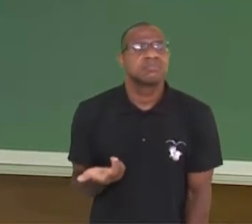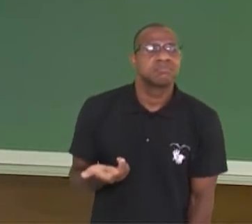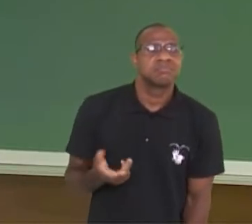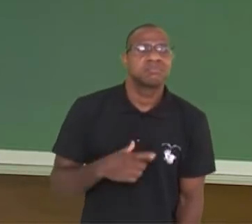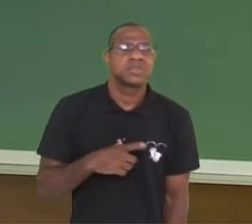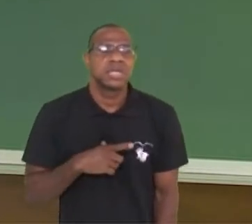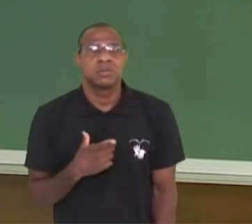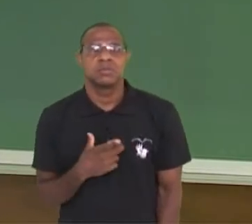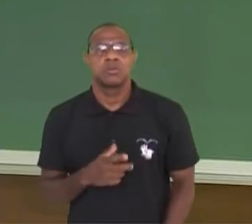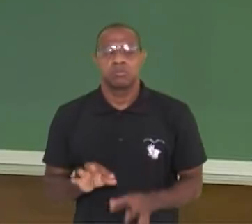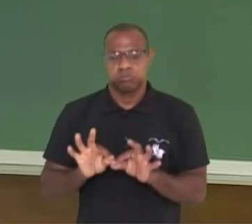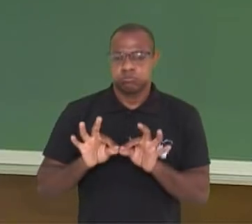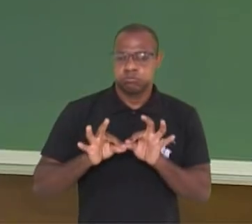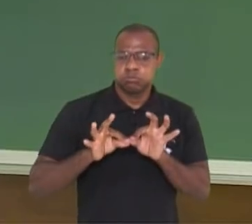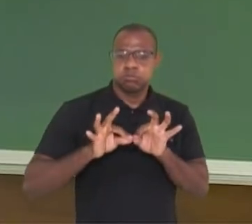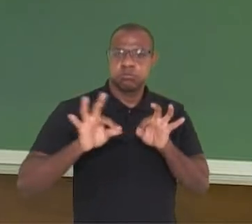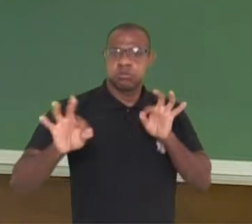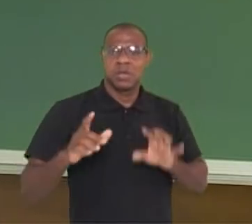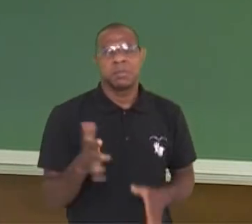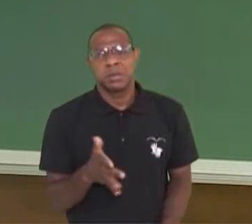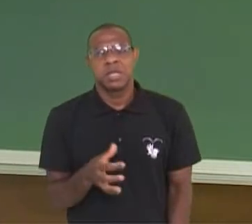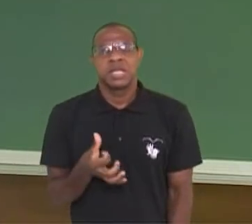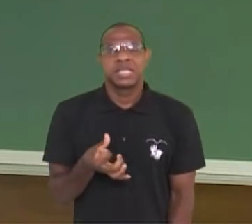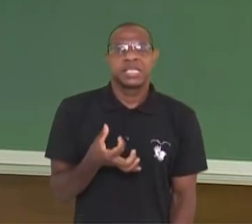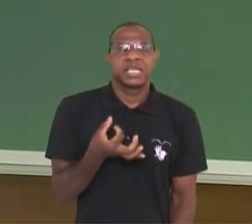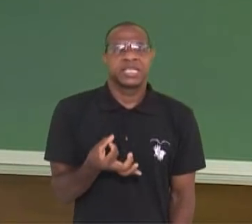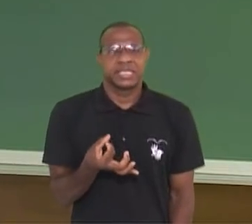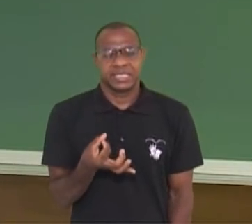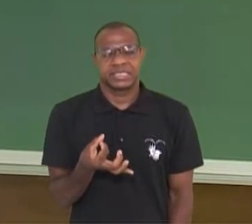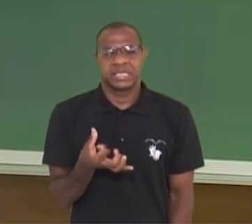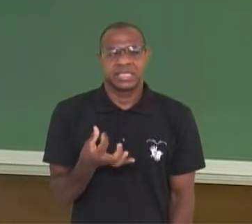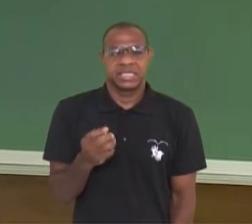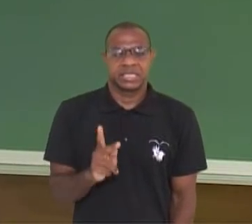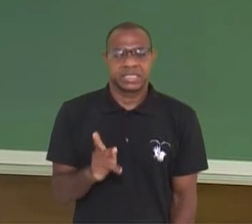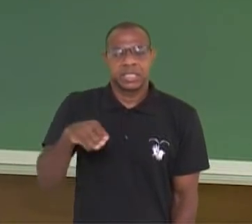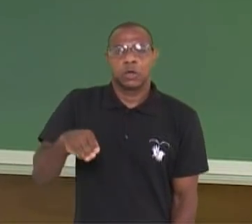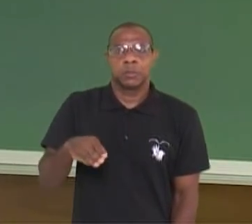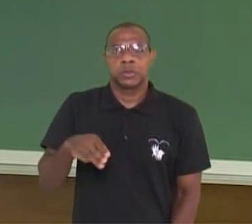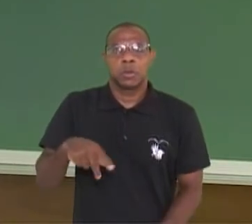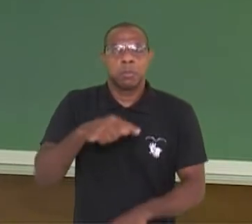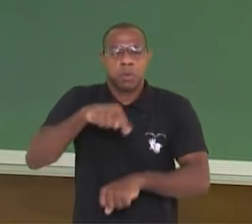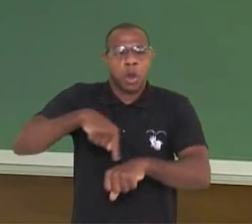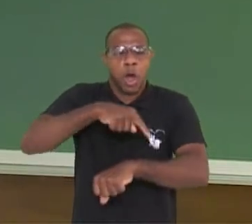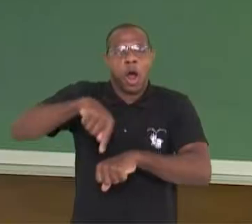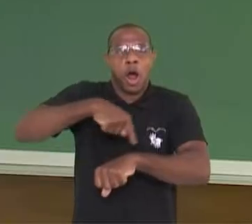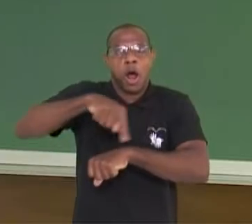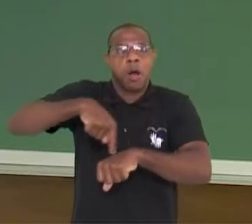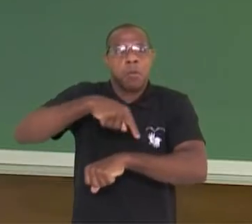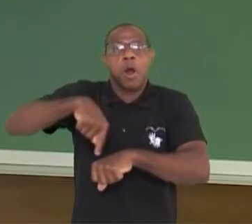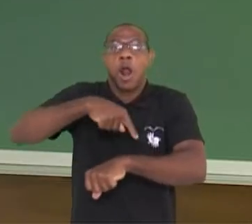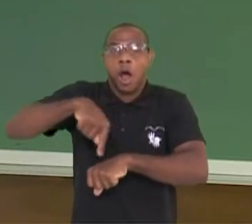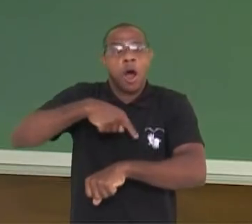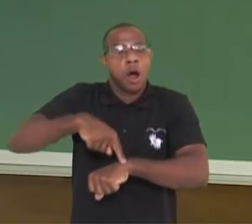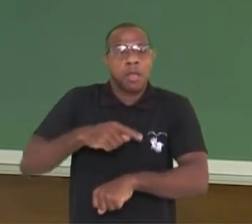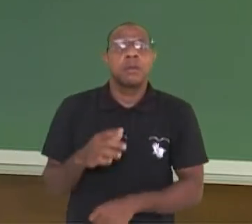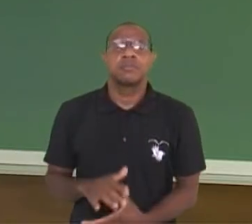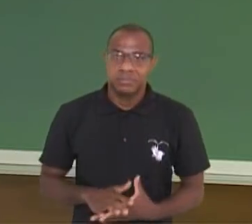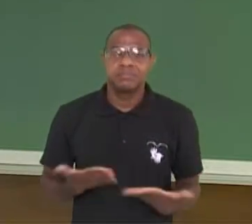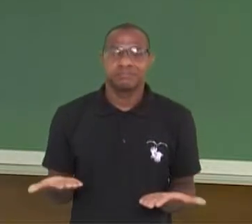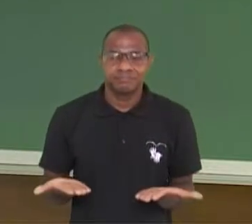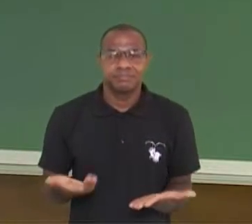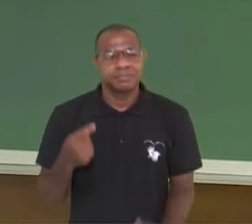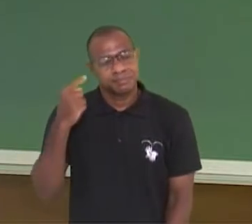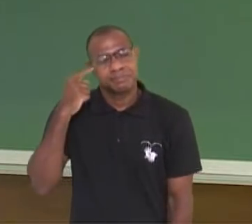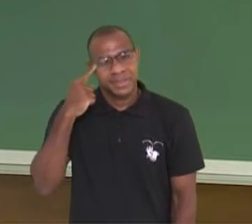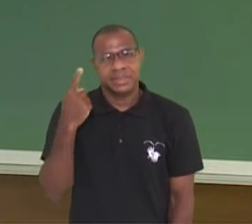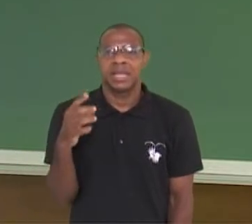aproximadamente, podemos falar aí em cerca de 60 quilômetros por hora. Então pense nessa revolução dos transportes, algo em torno de 60 km